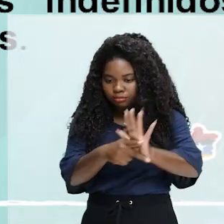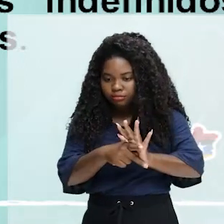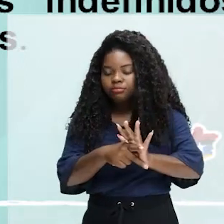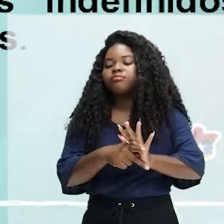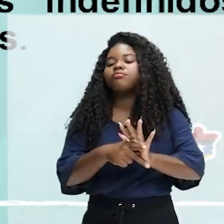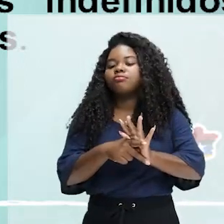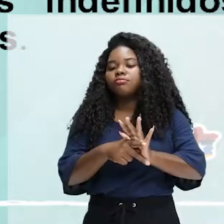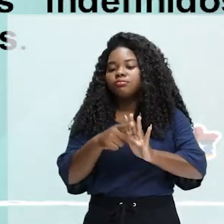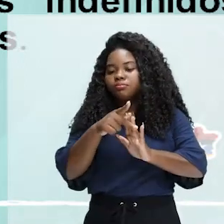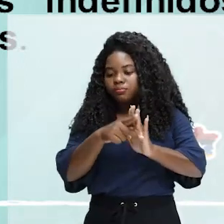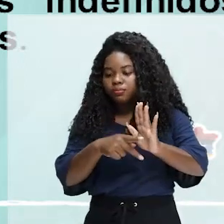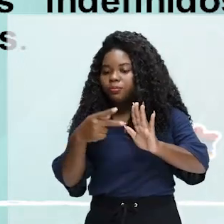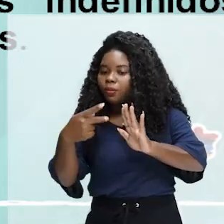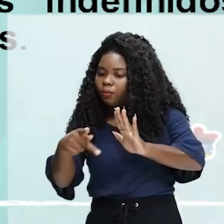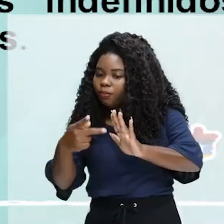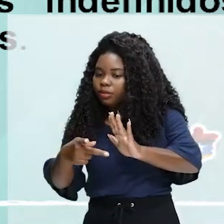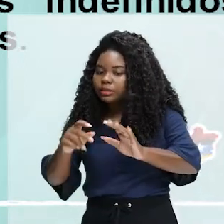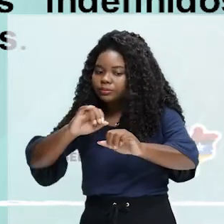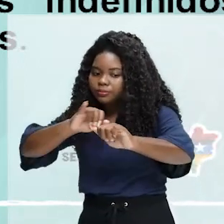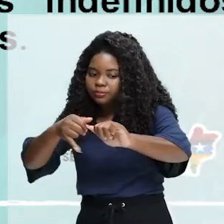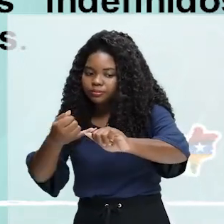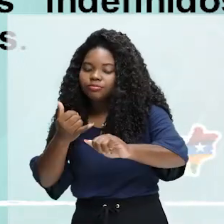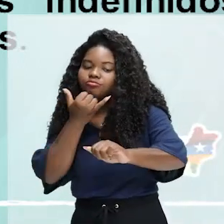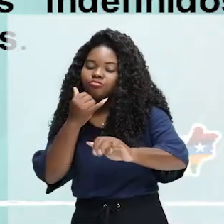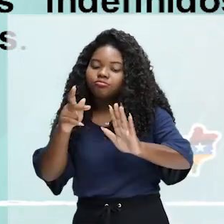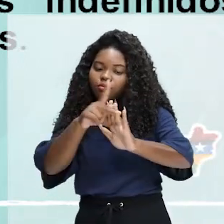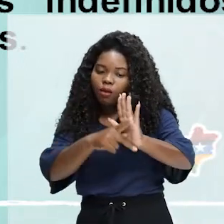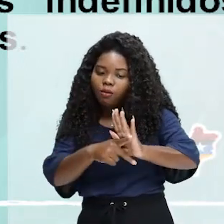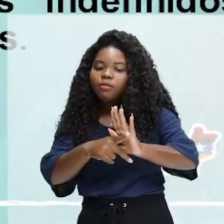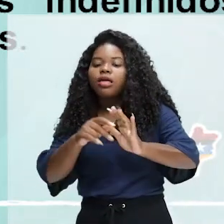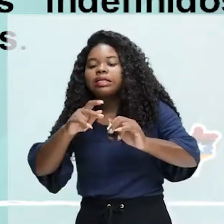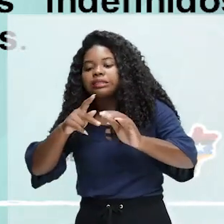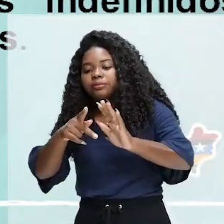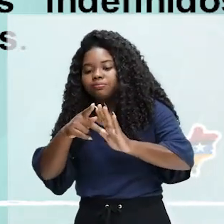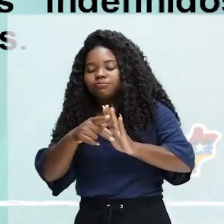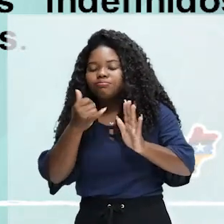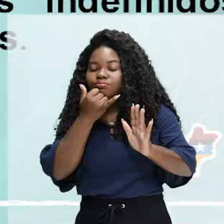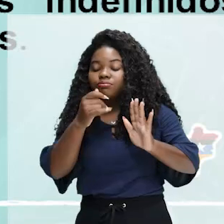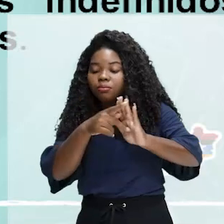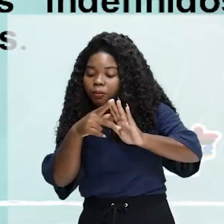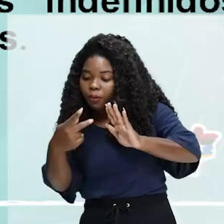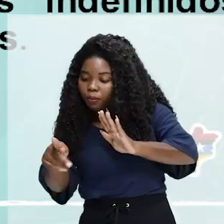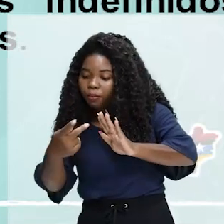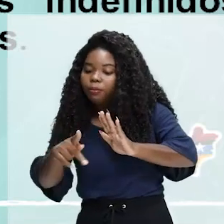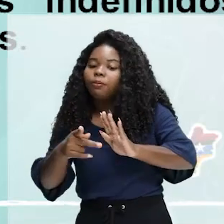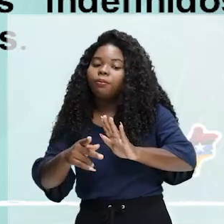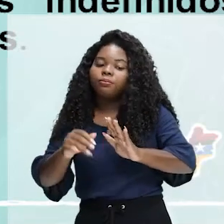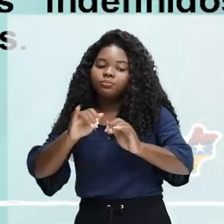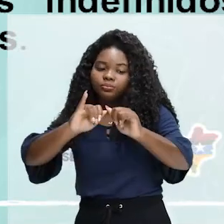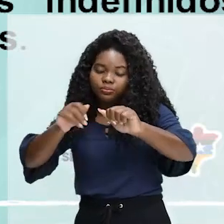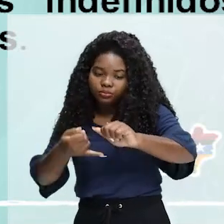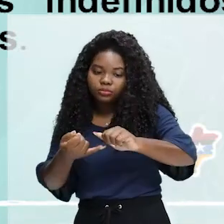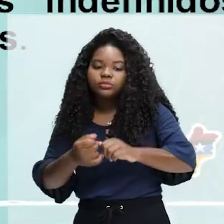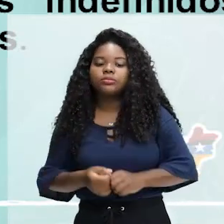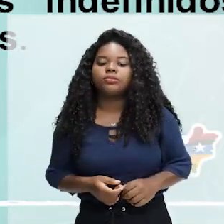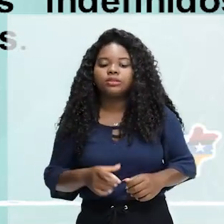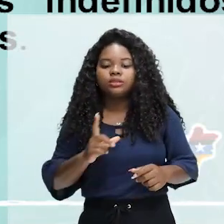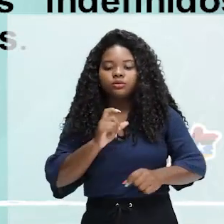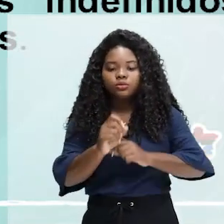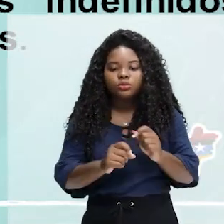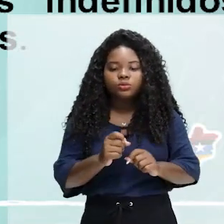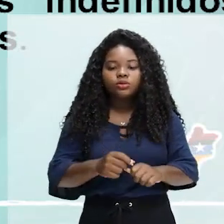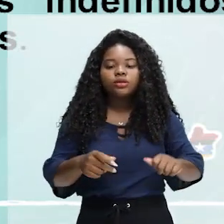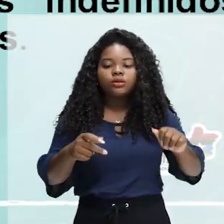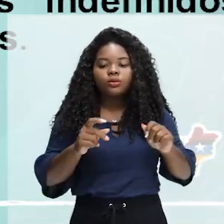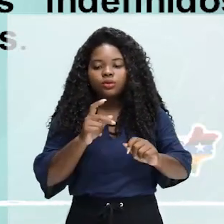adjunto adnominal. Agora, essas orações são introduzidas por pronomes relativos. O pronome que,